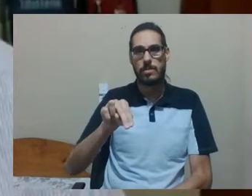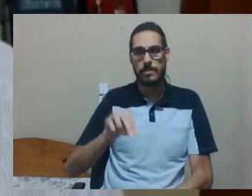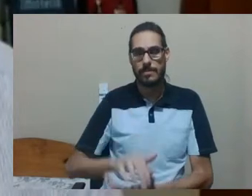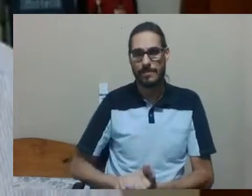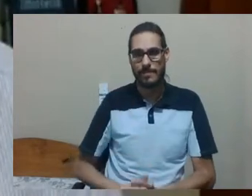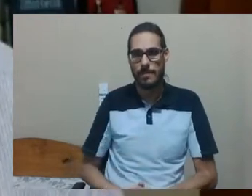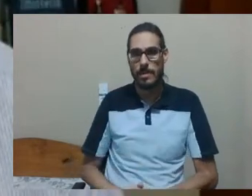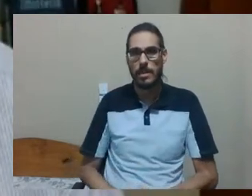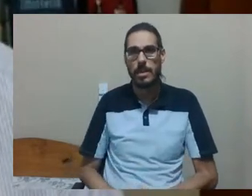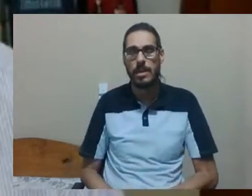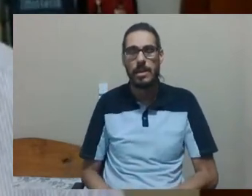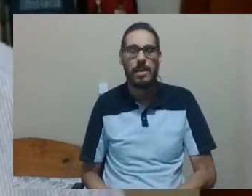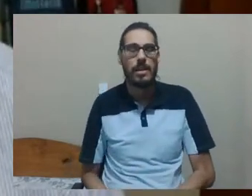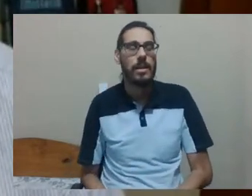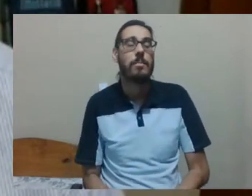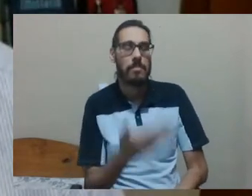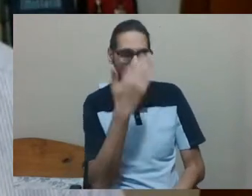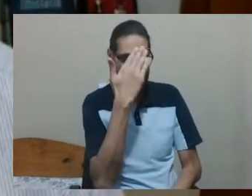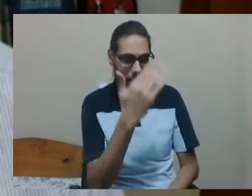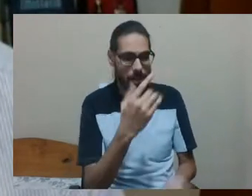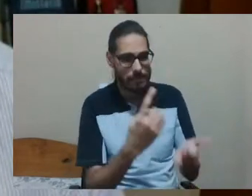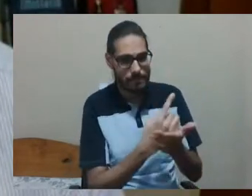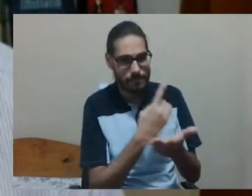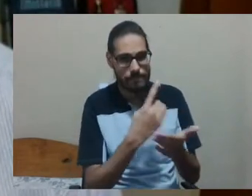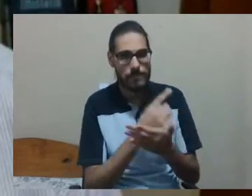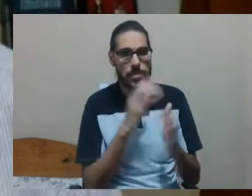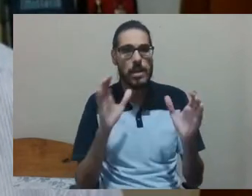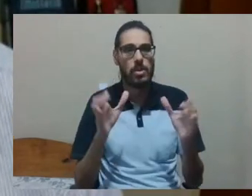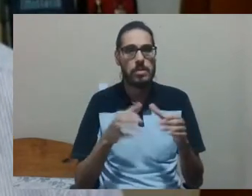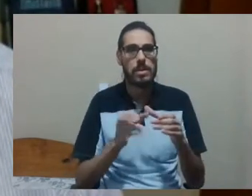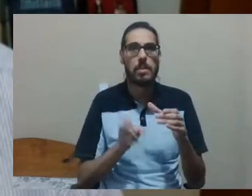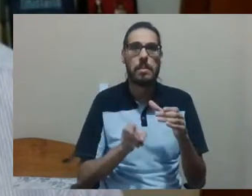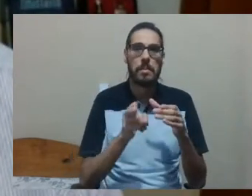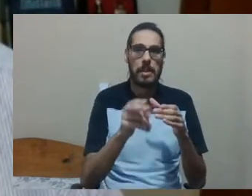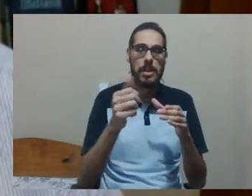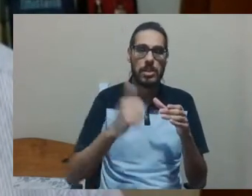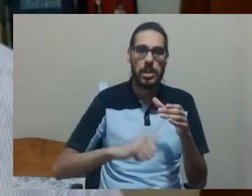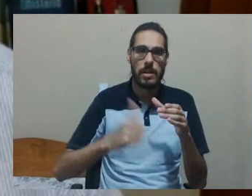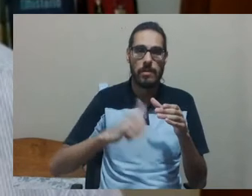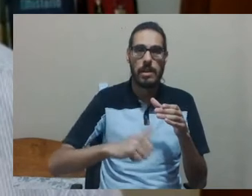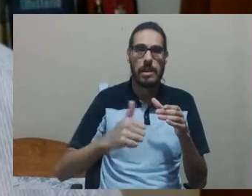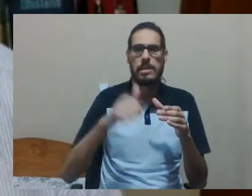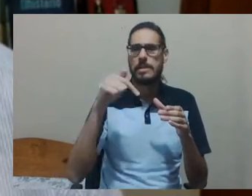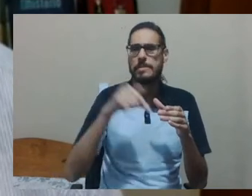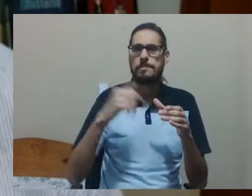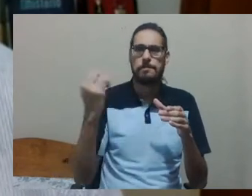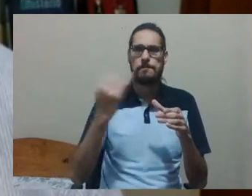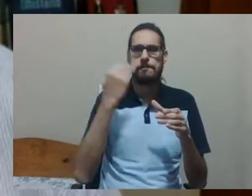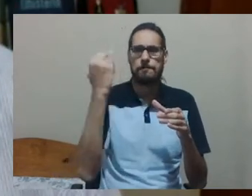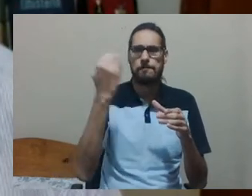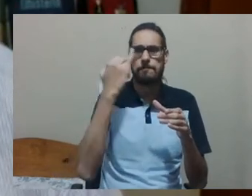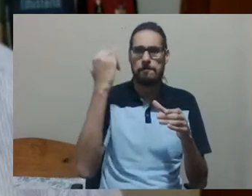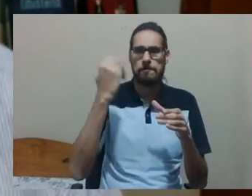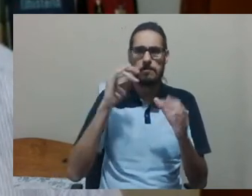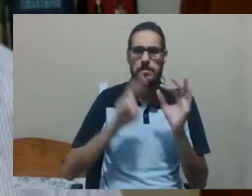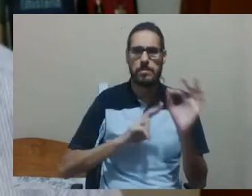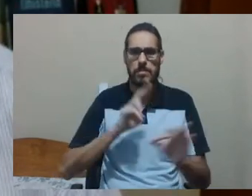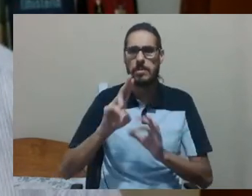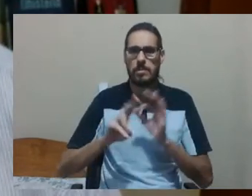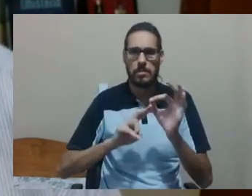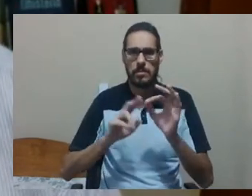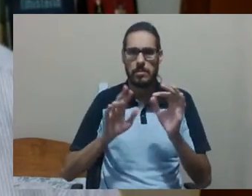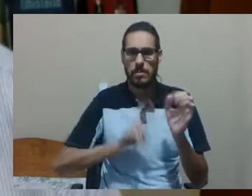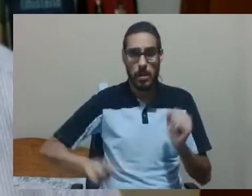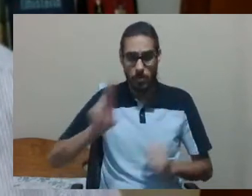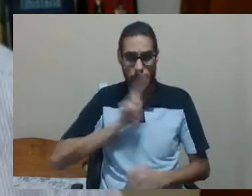Obrigado pela questão. A Comissão Permanente de Avaliação é um órgão fundamental para a universidade, principalmente para o